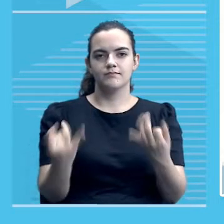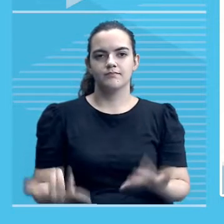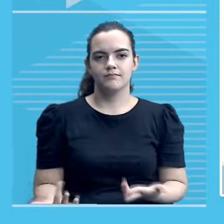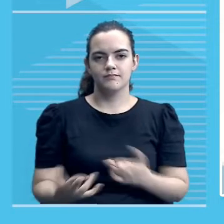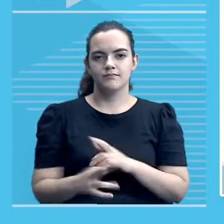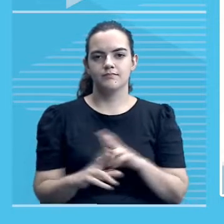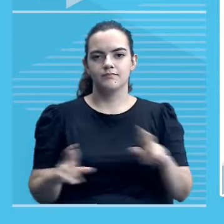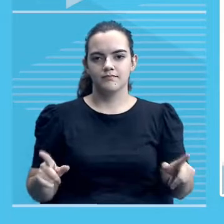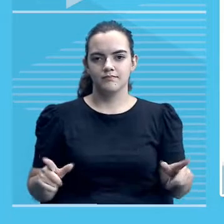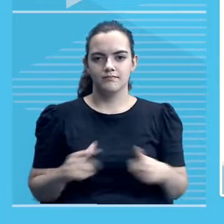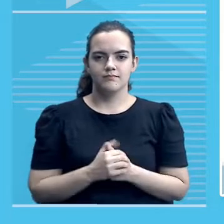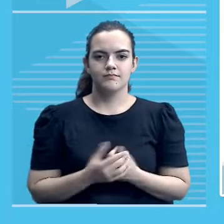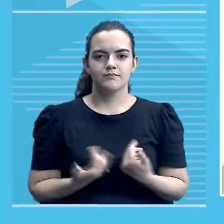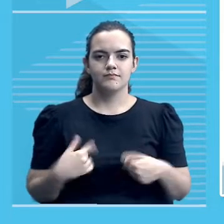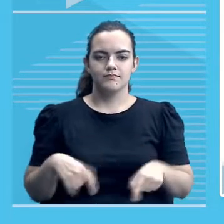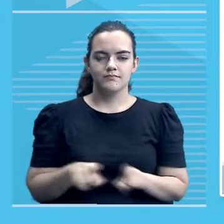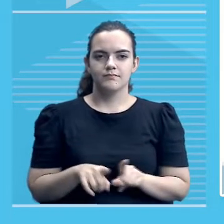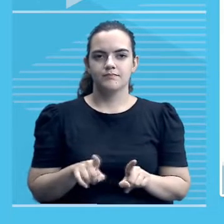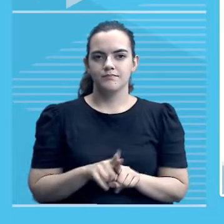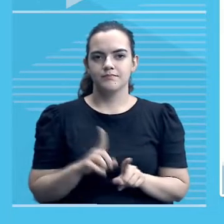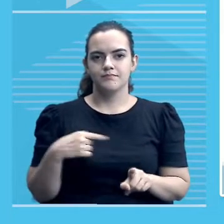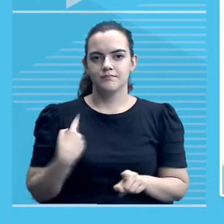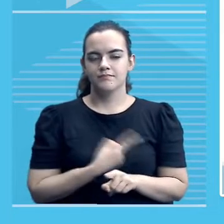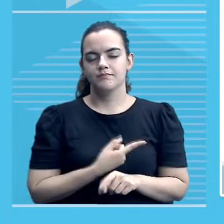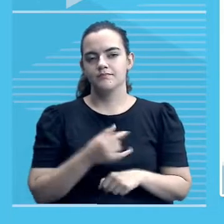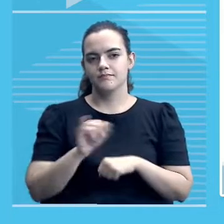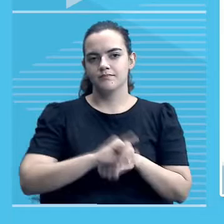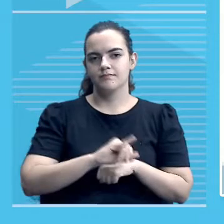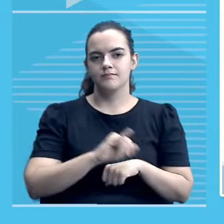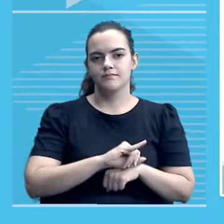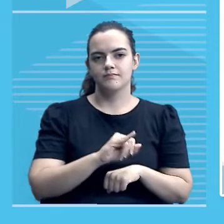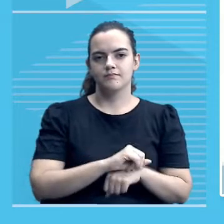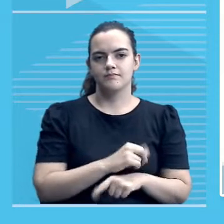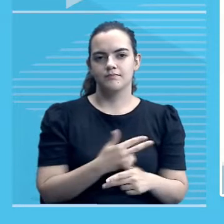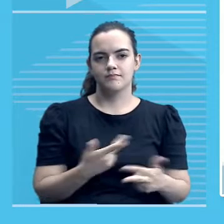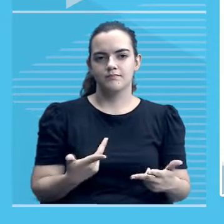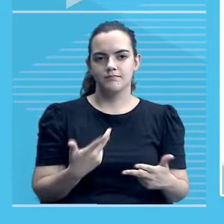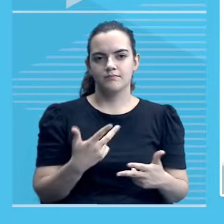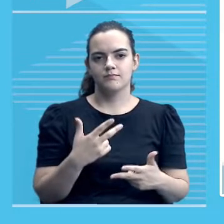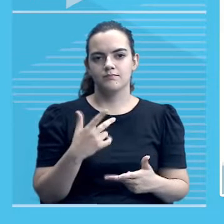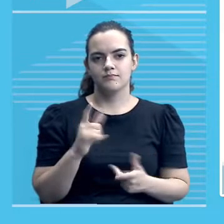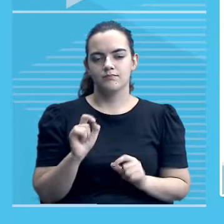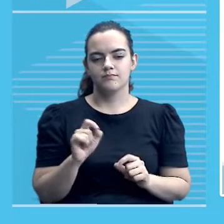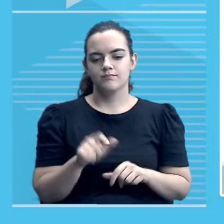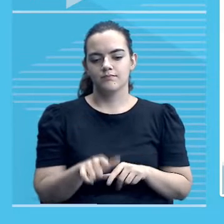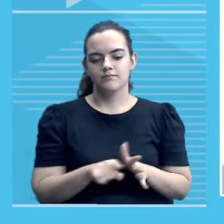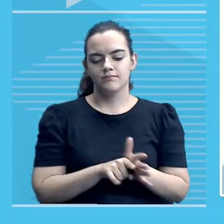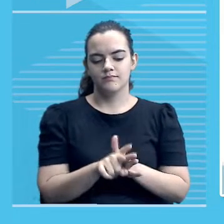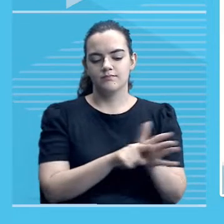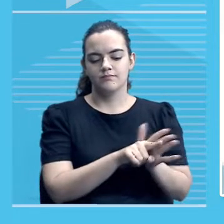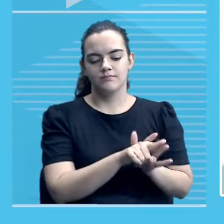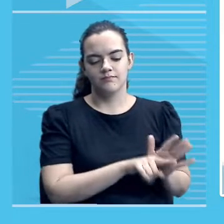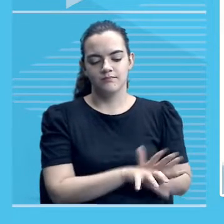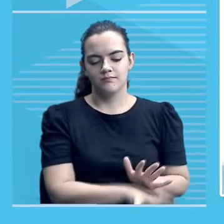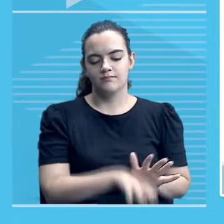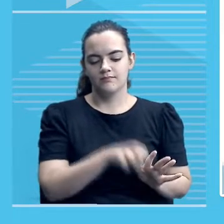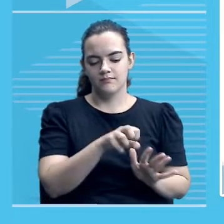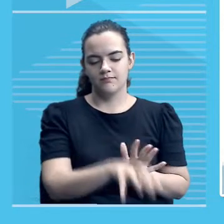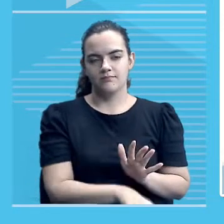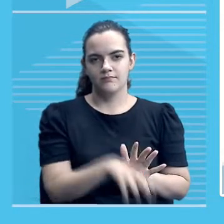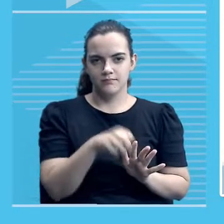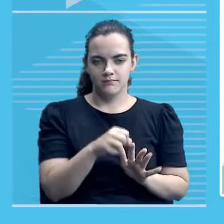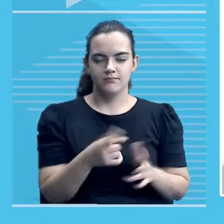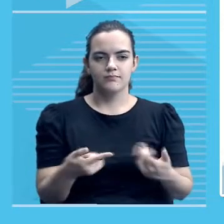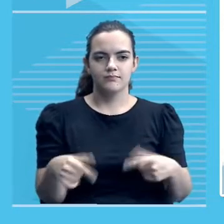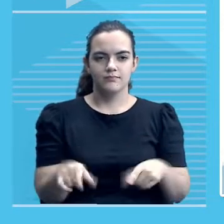Nós vamos também caracterizar a mineração, que consiste nos processos de pesquisa, exploração, extração